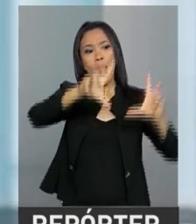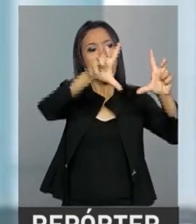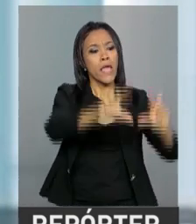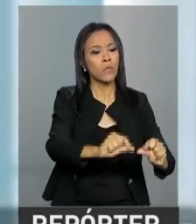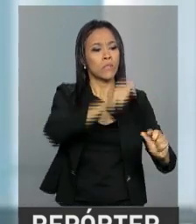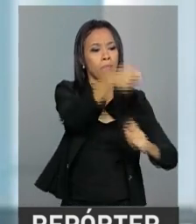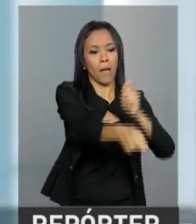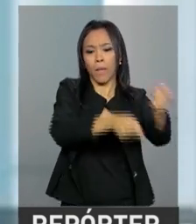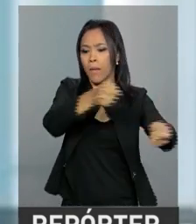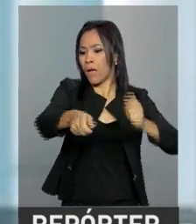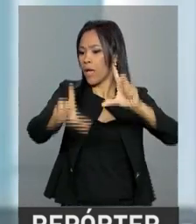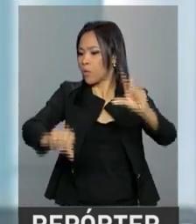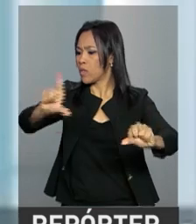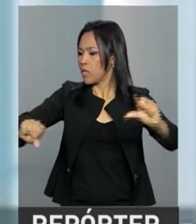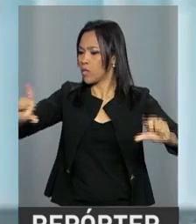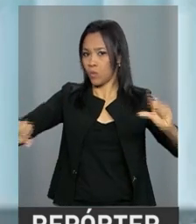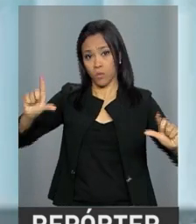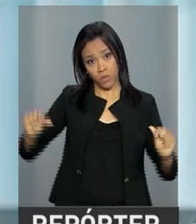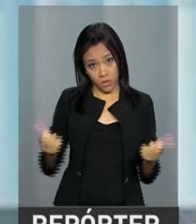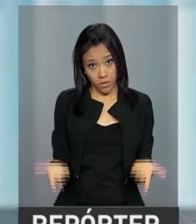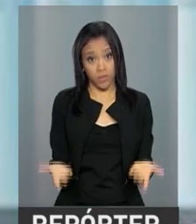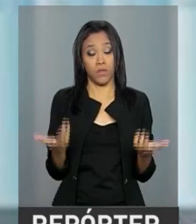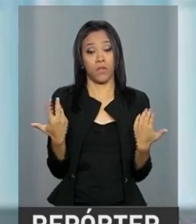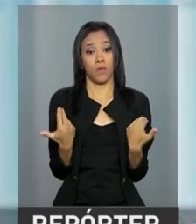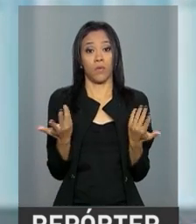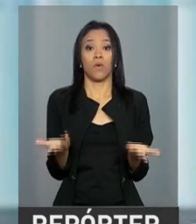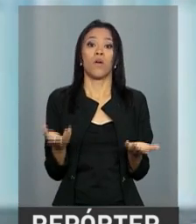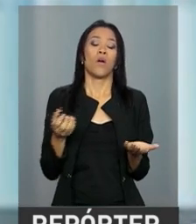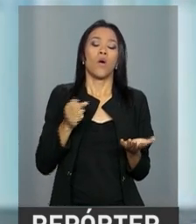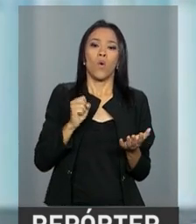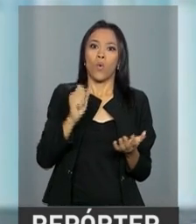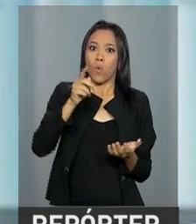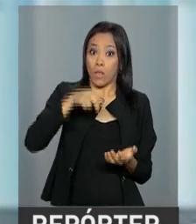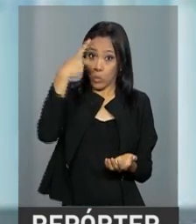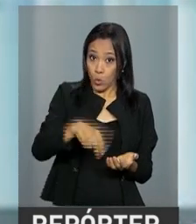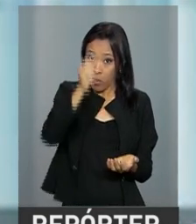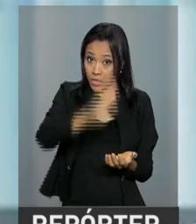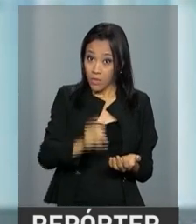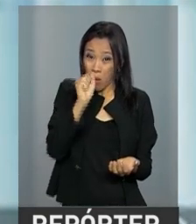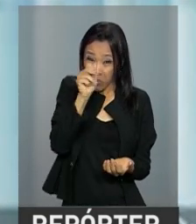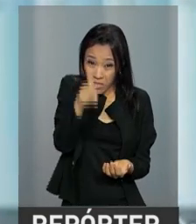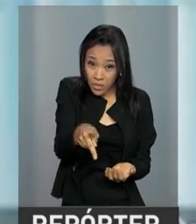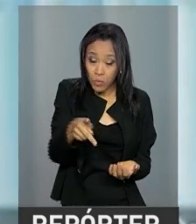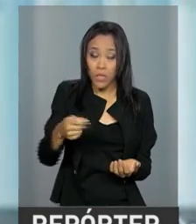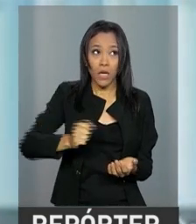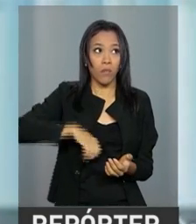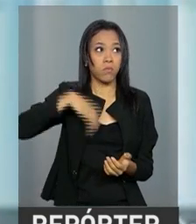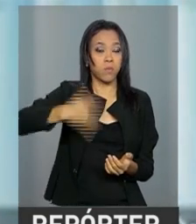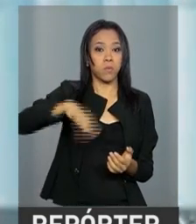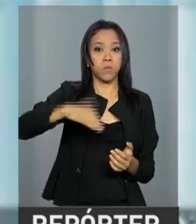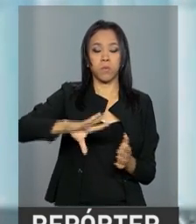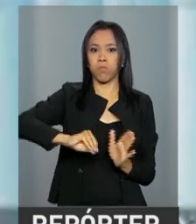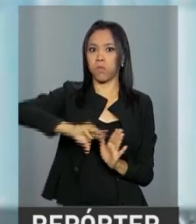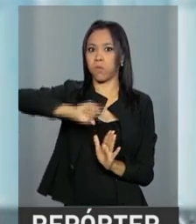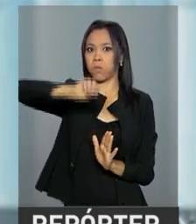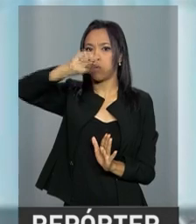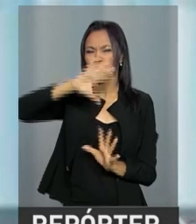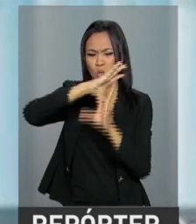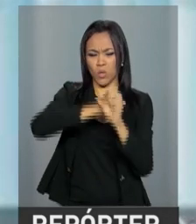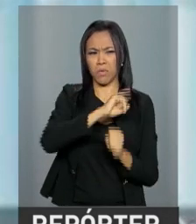despesa em outras áreas também muito expressiva o custo da previdência no Brasil já é elevado quando a gente soma tudo